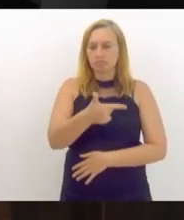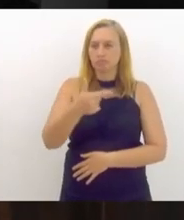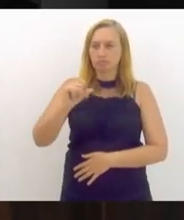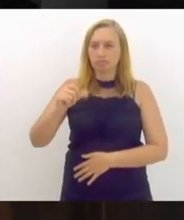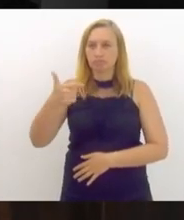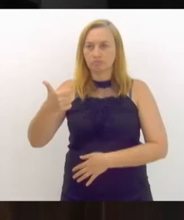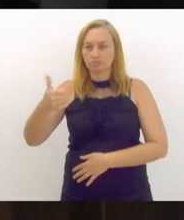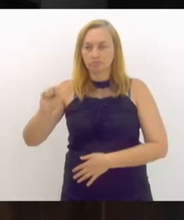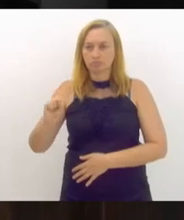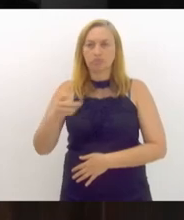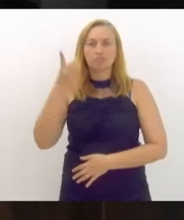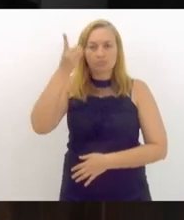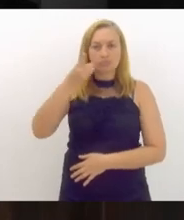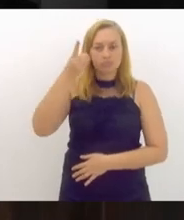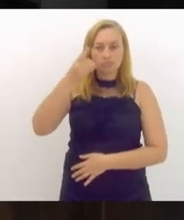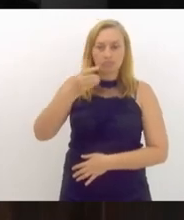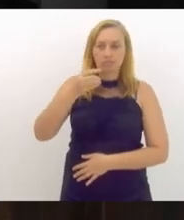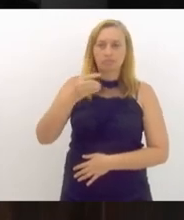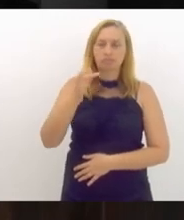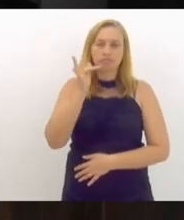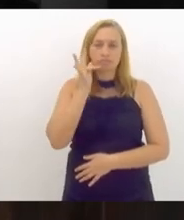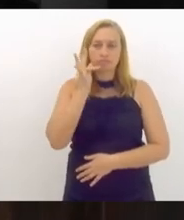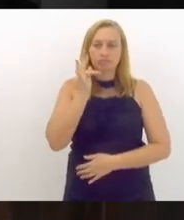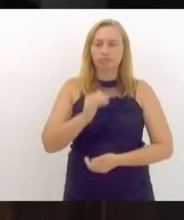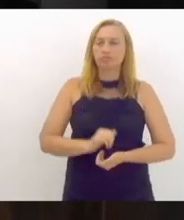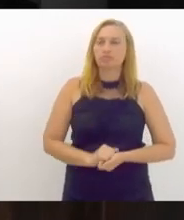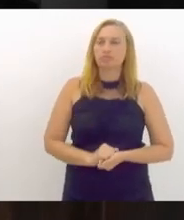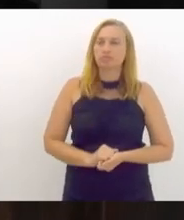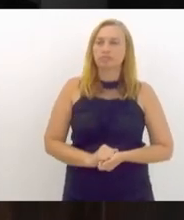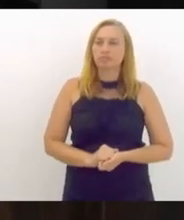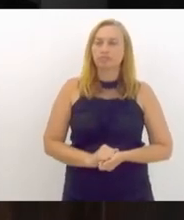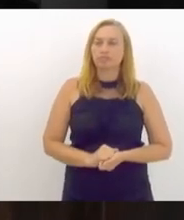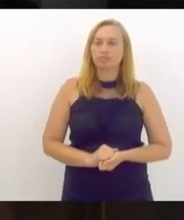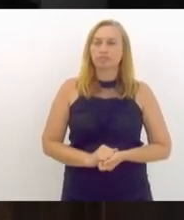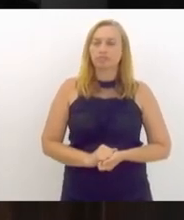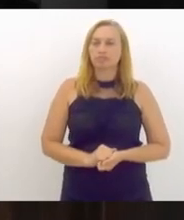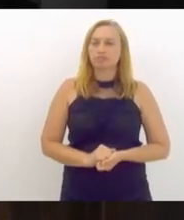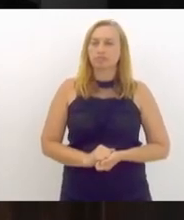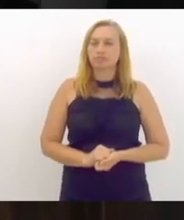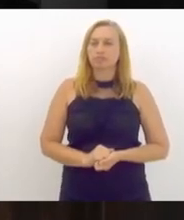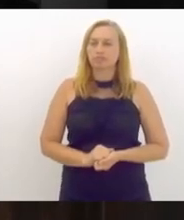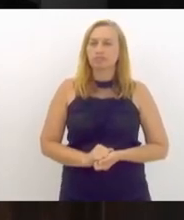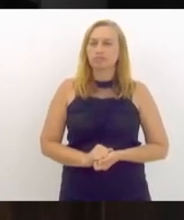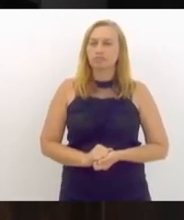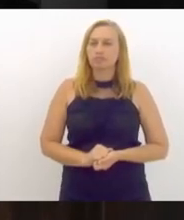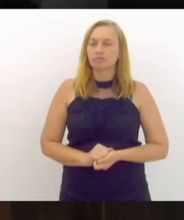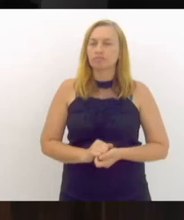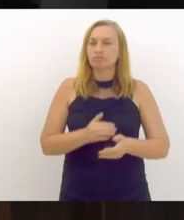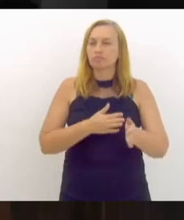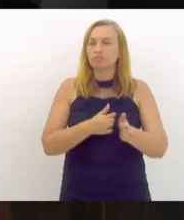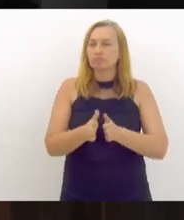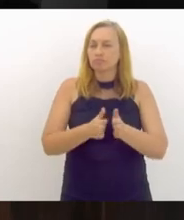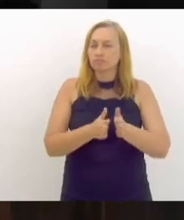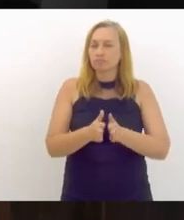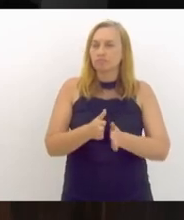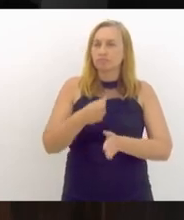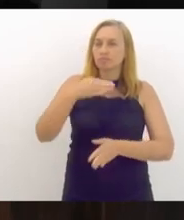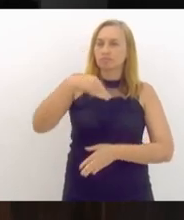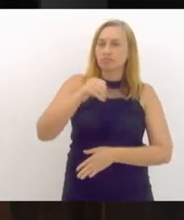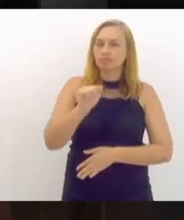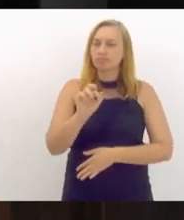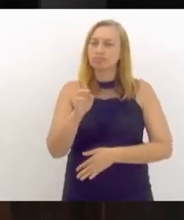4434-2018, de autoria do deputado Jorge Felipe Neto, que determina a adoção de medidas impeditivas de acesso de mamíferos